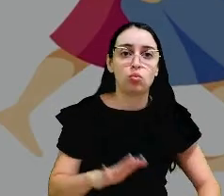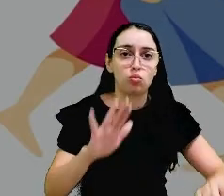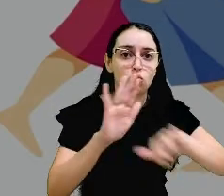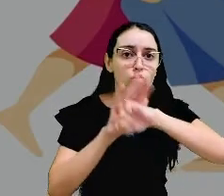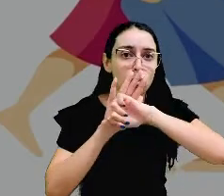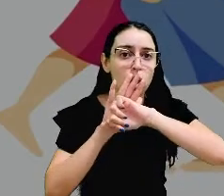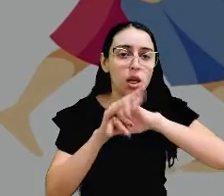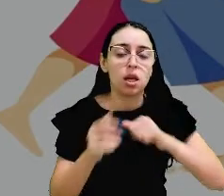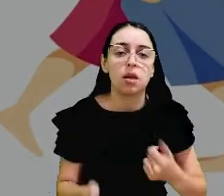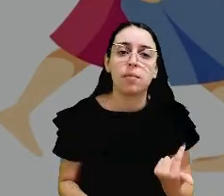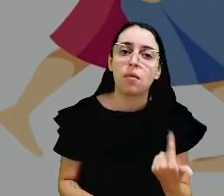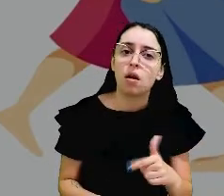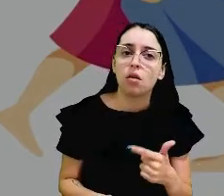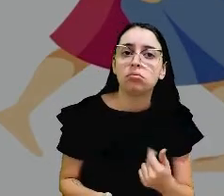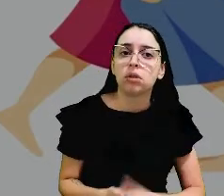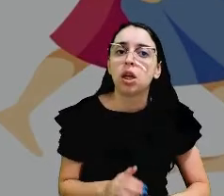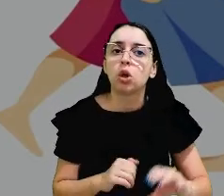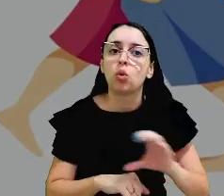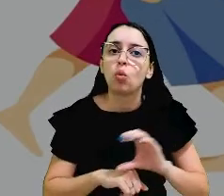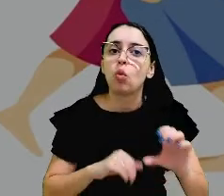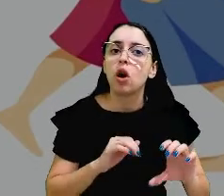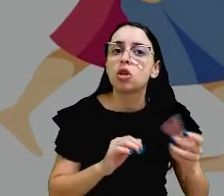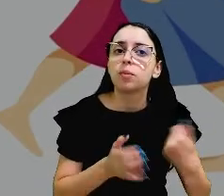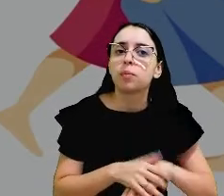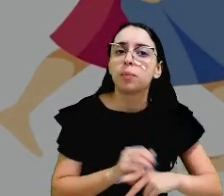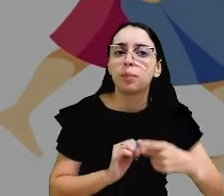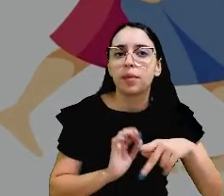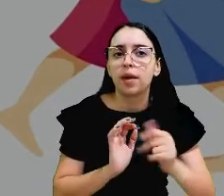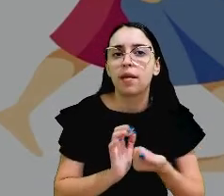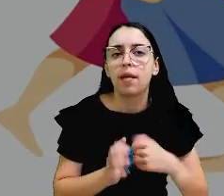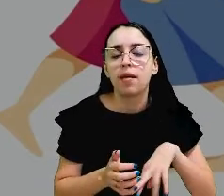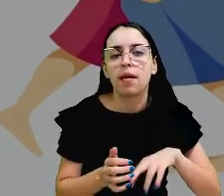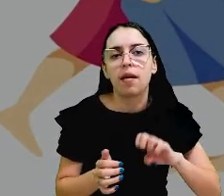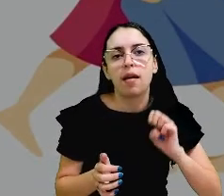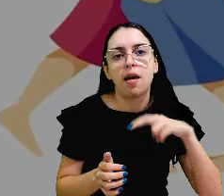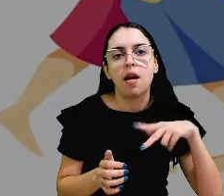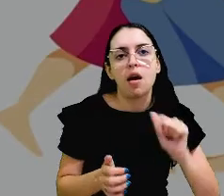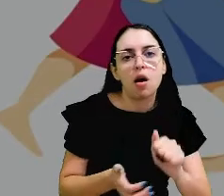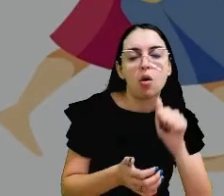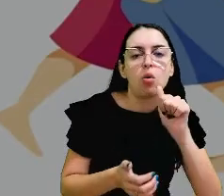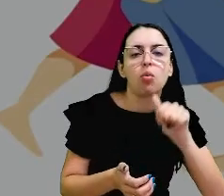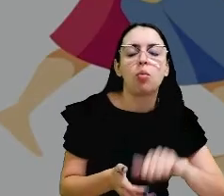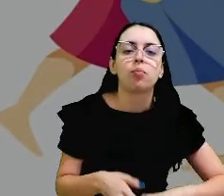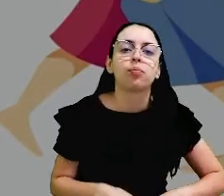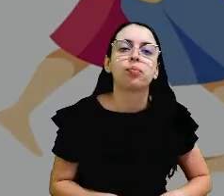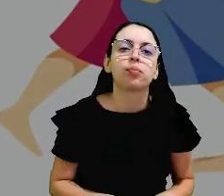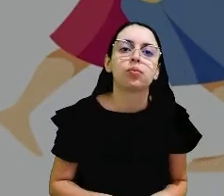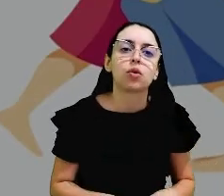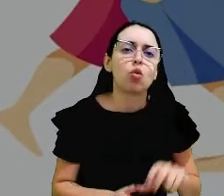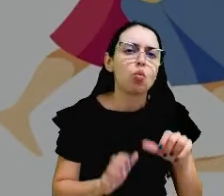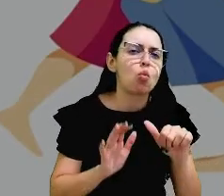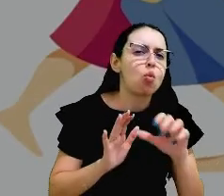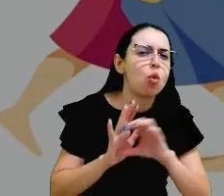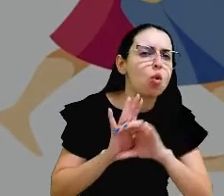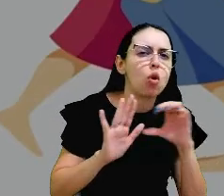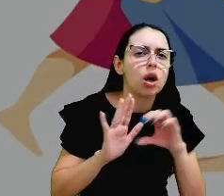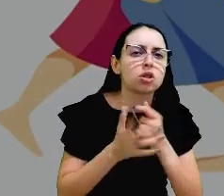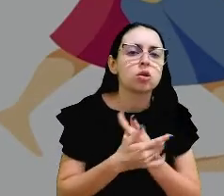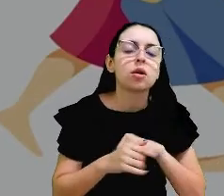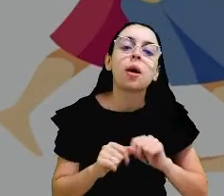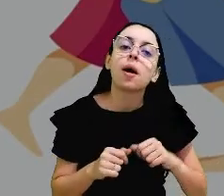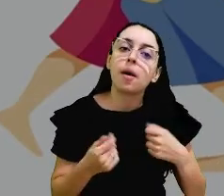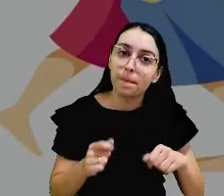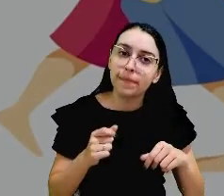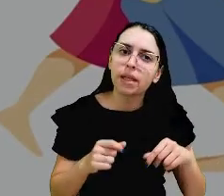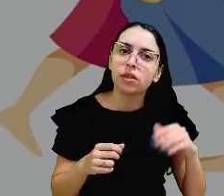não tenhamos no Código Penal um crime específico de violência obstétrica, essa conduta pode